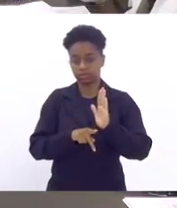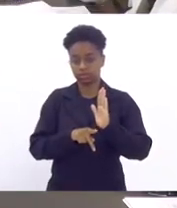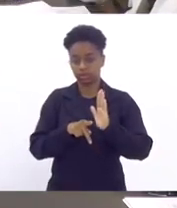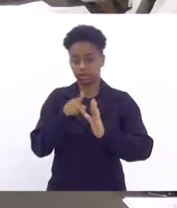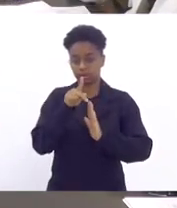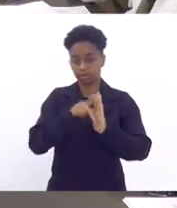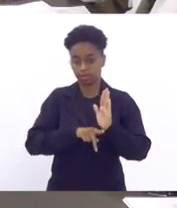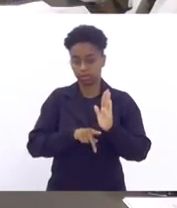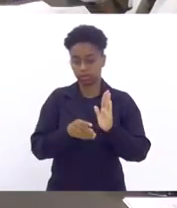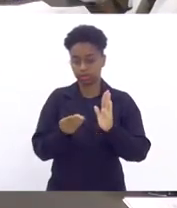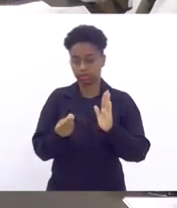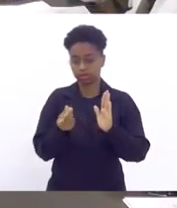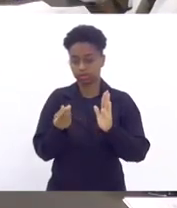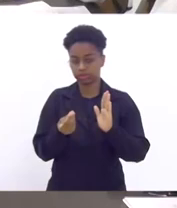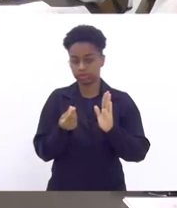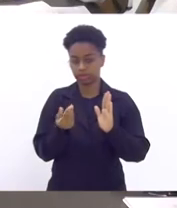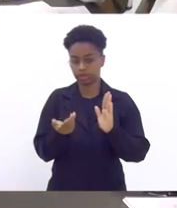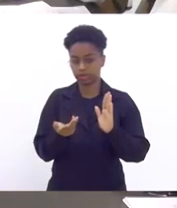projetos